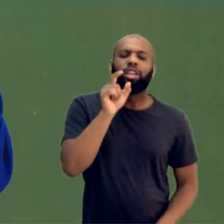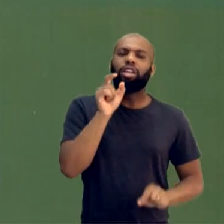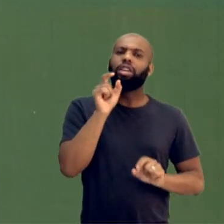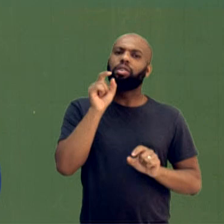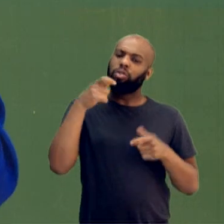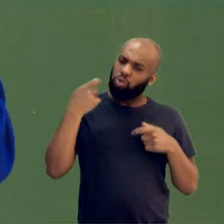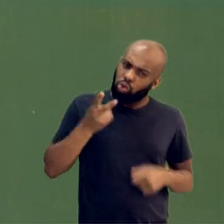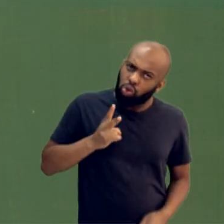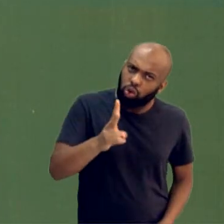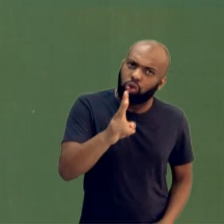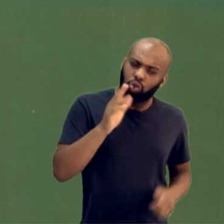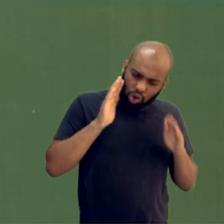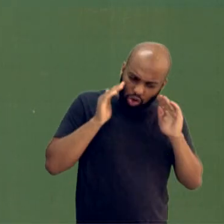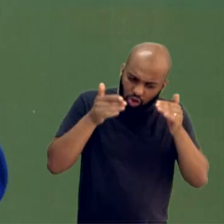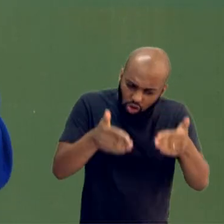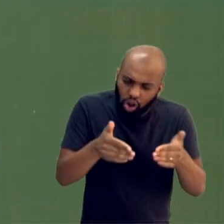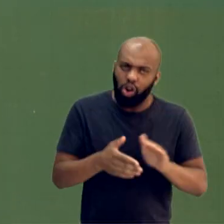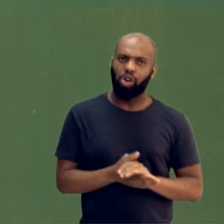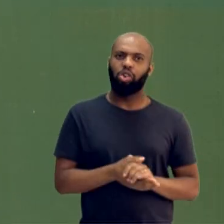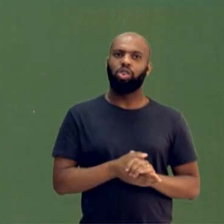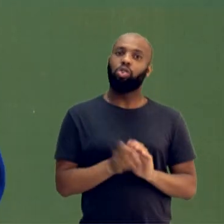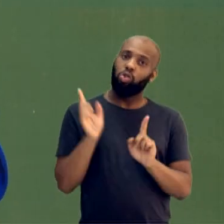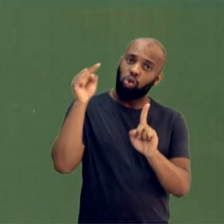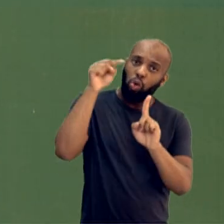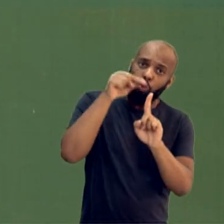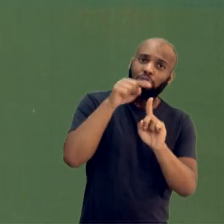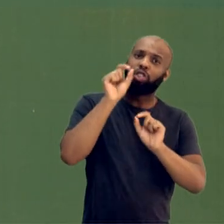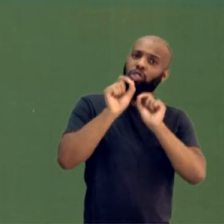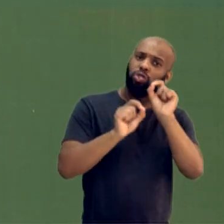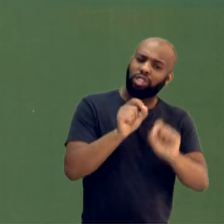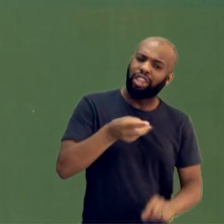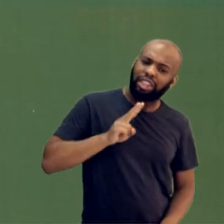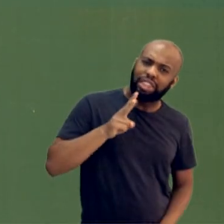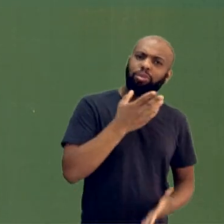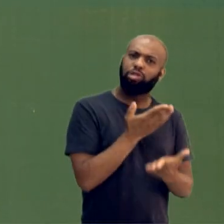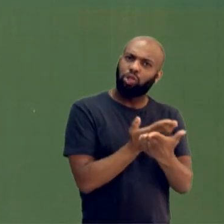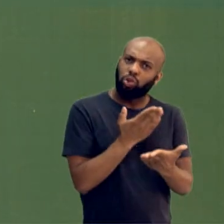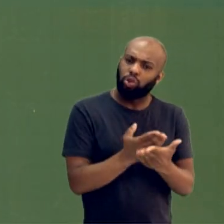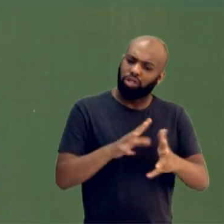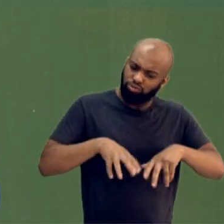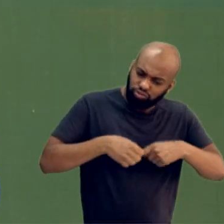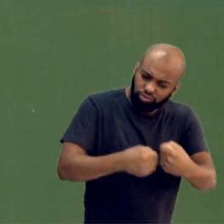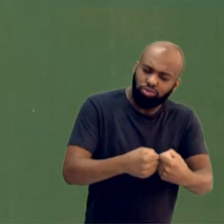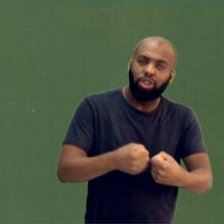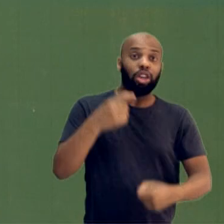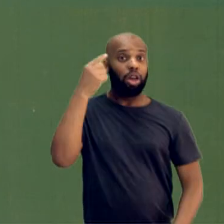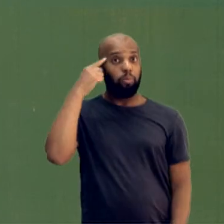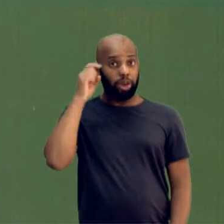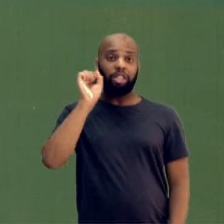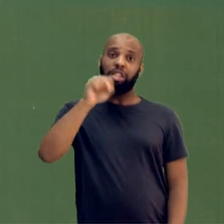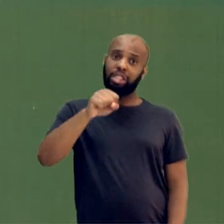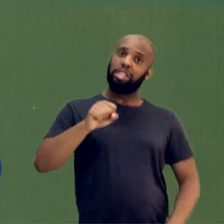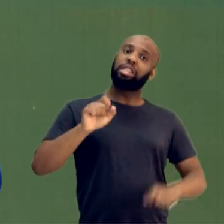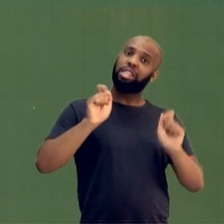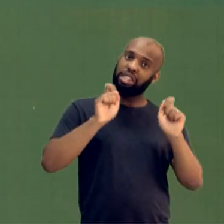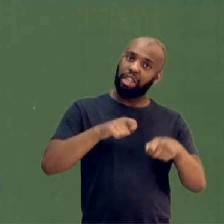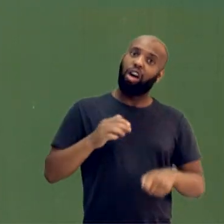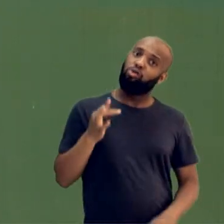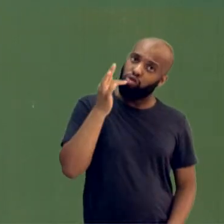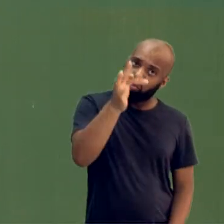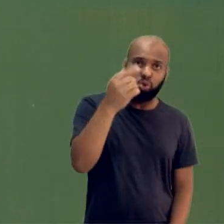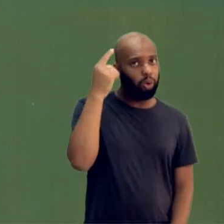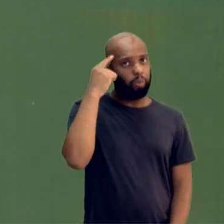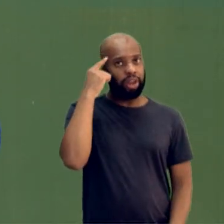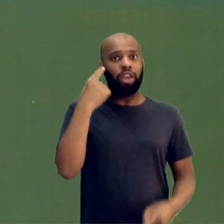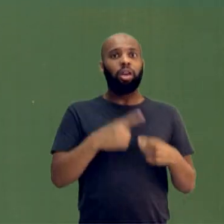você continue focado, objetivando sempre o seu estudo e, claro, pensando sim também no seu futuro.